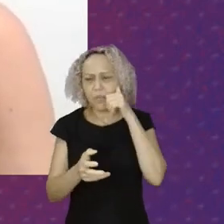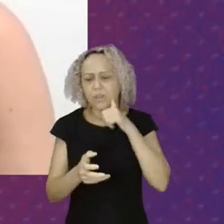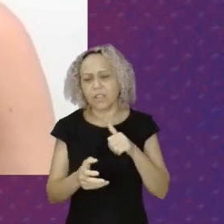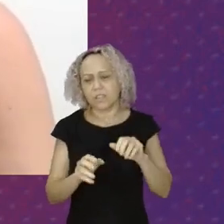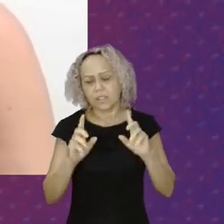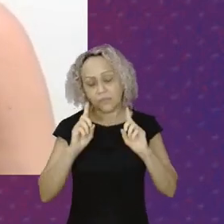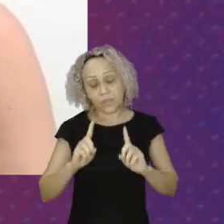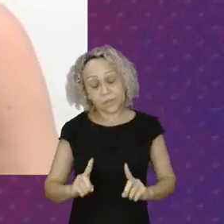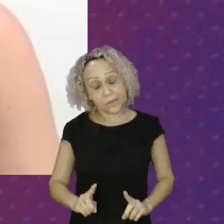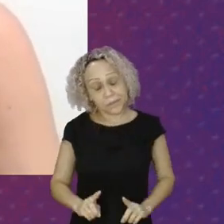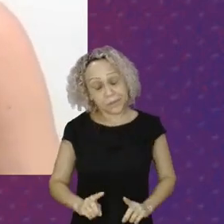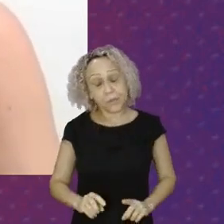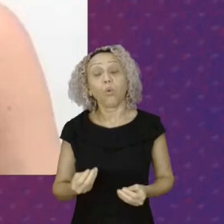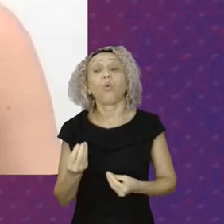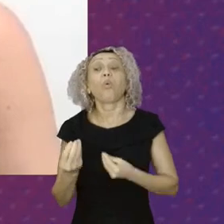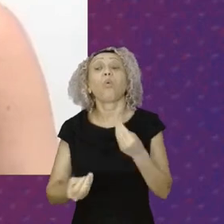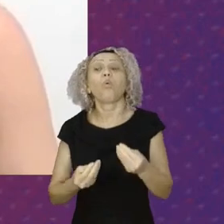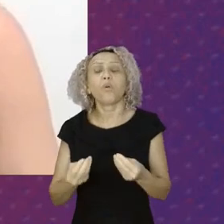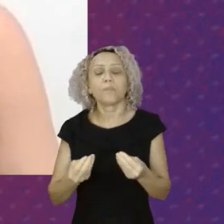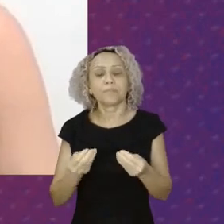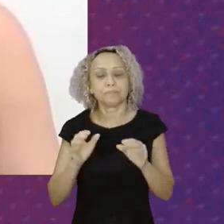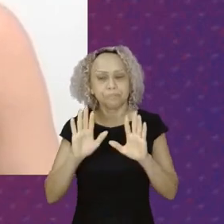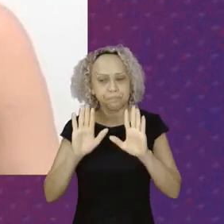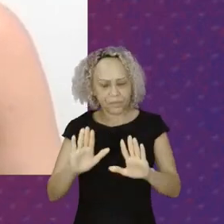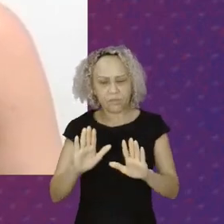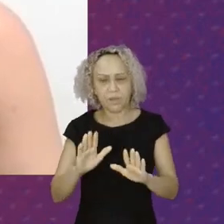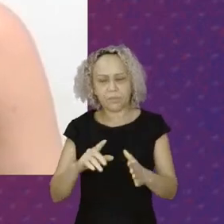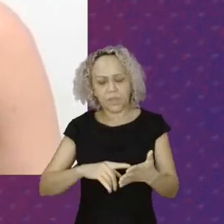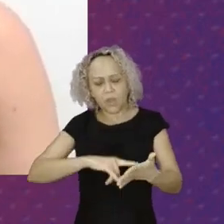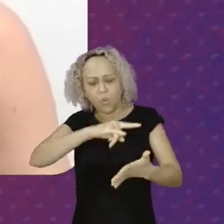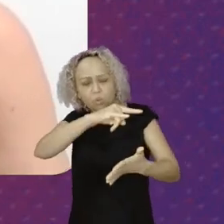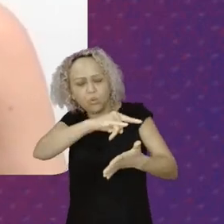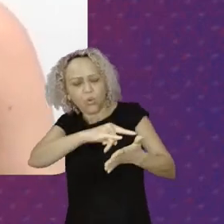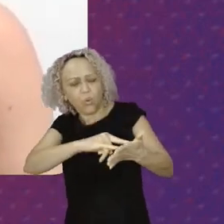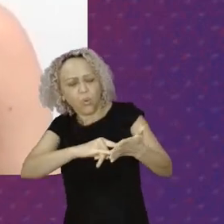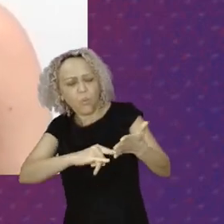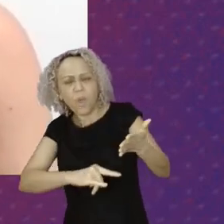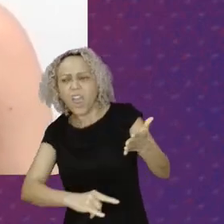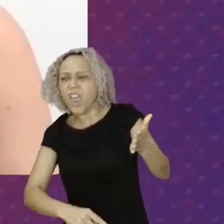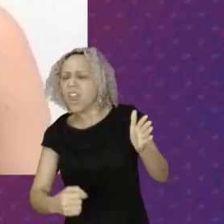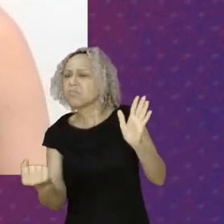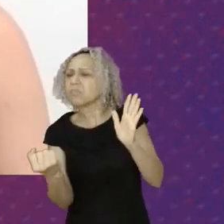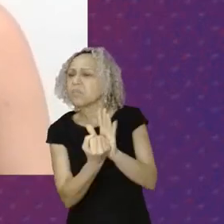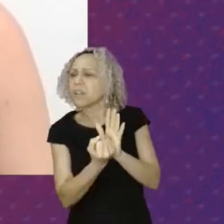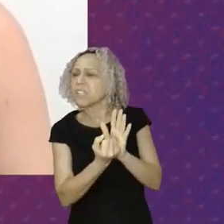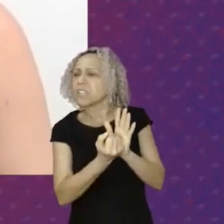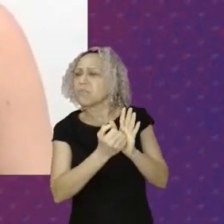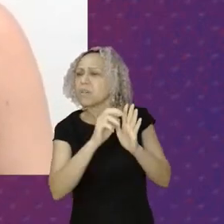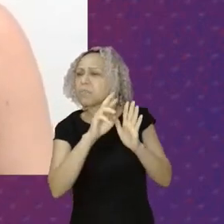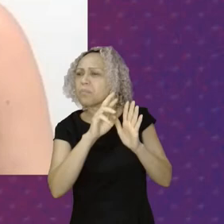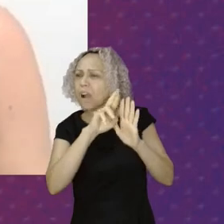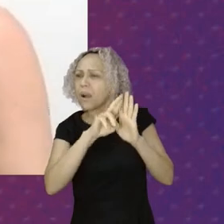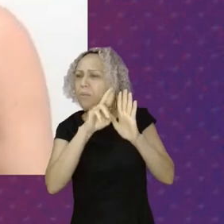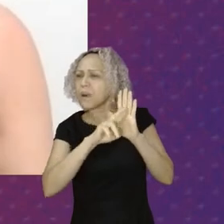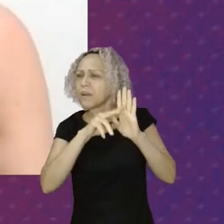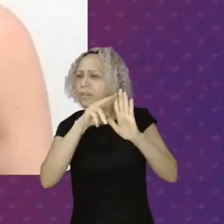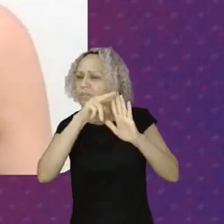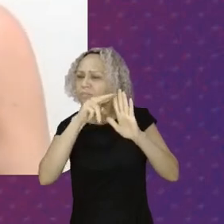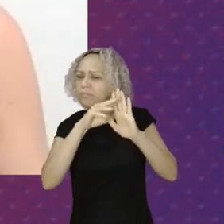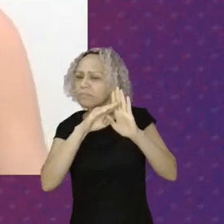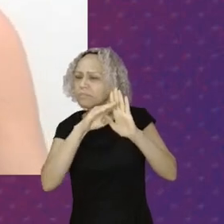marcos normativos que orientam, que preconizam, que definem